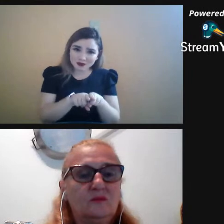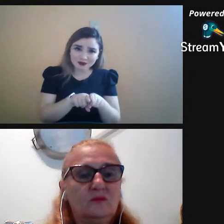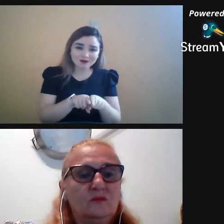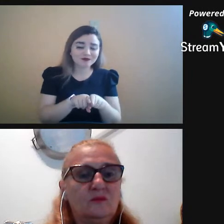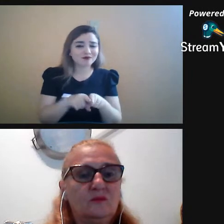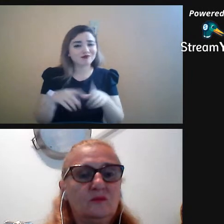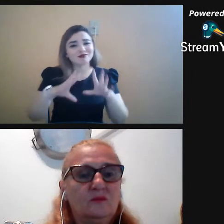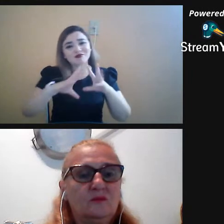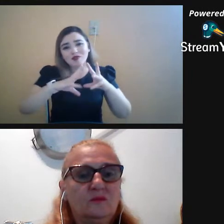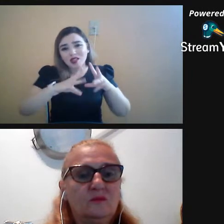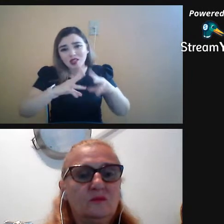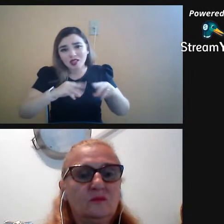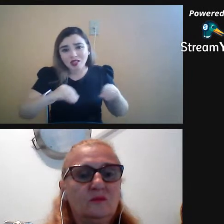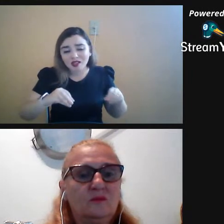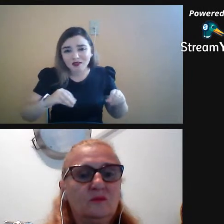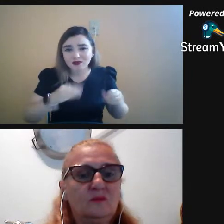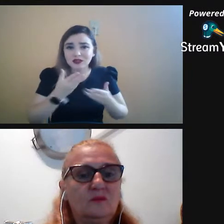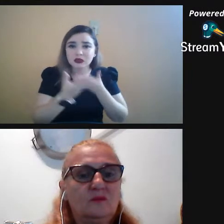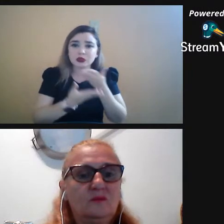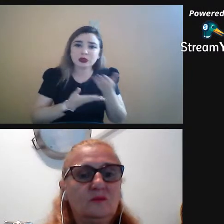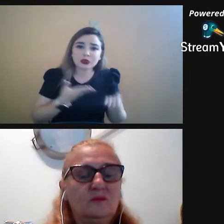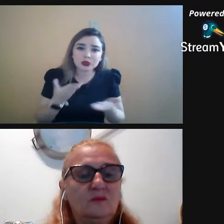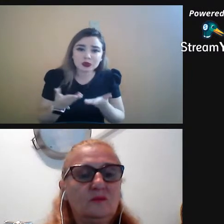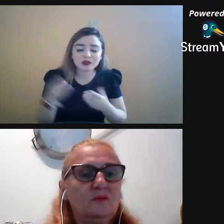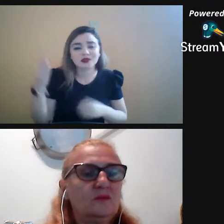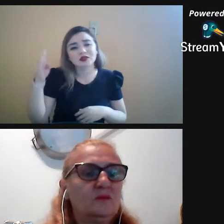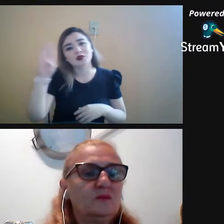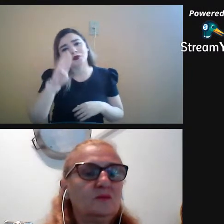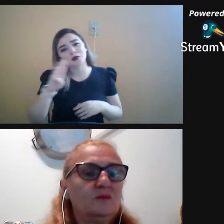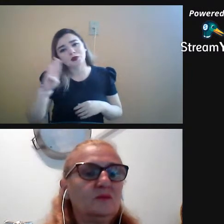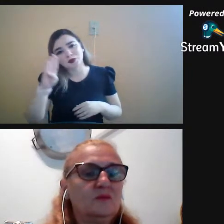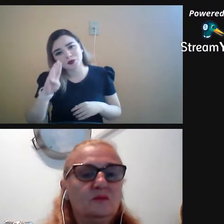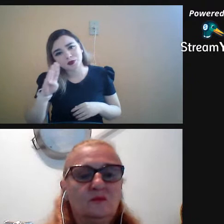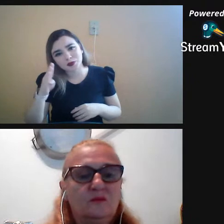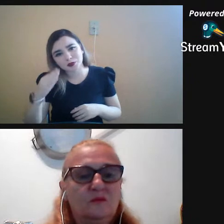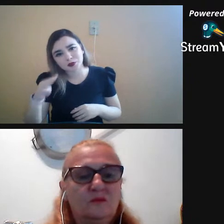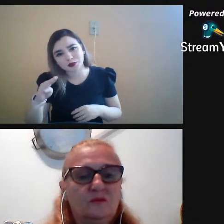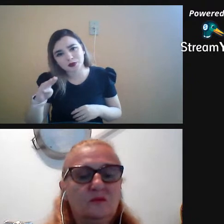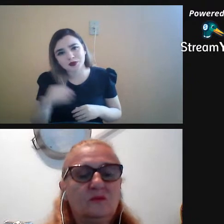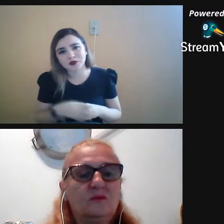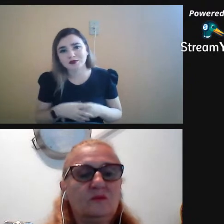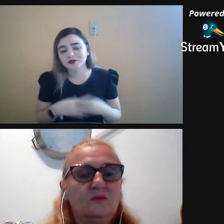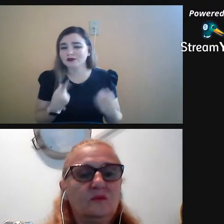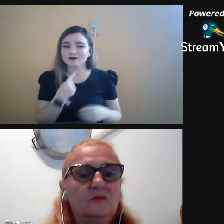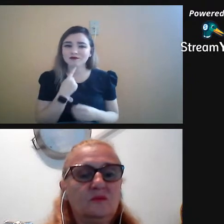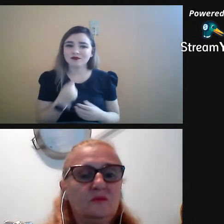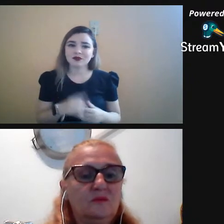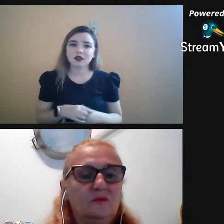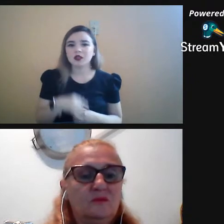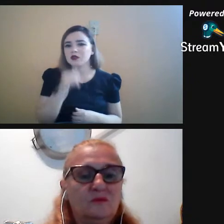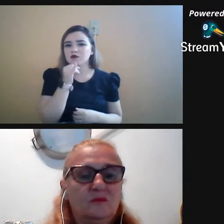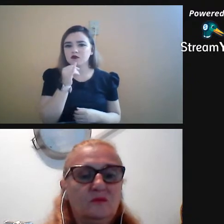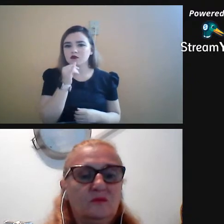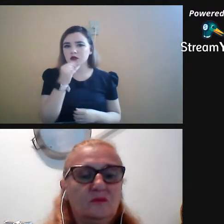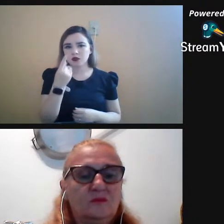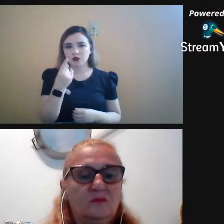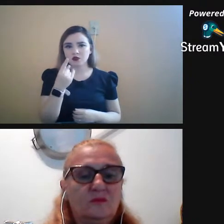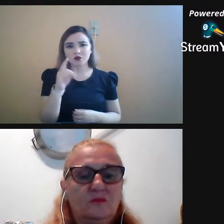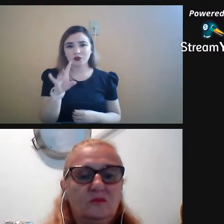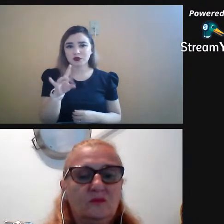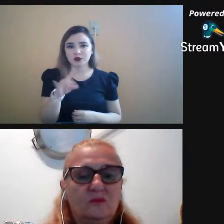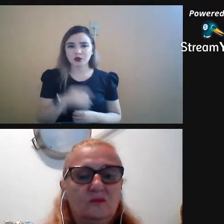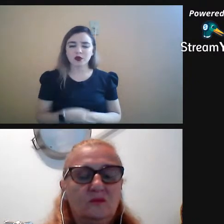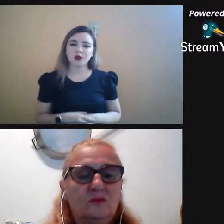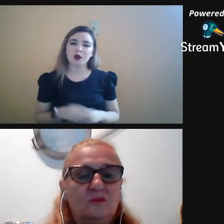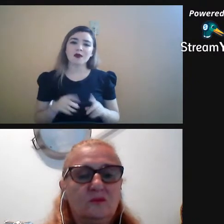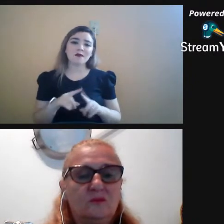esse controle biológico que é o tamanduá. Eu estou dando exemplo de uma espécie, mas